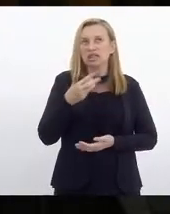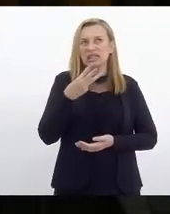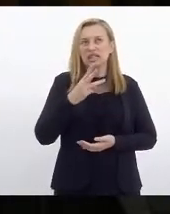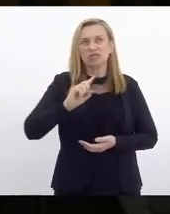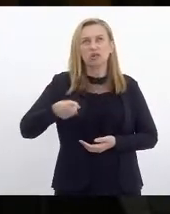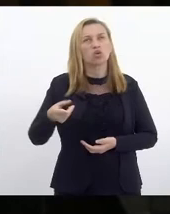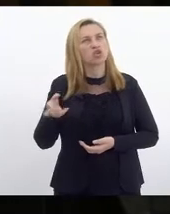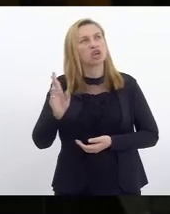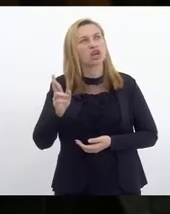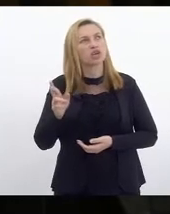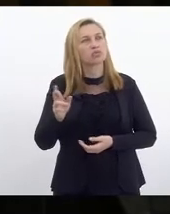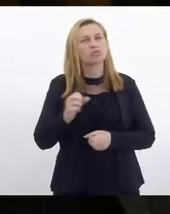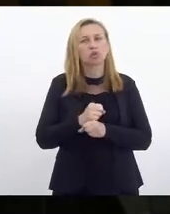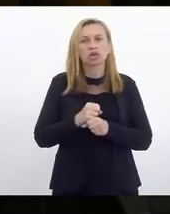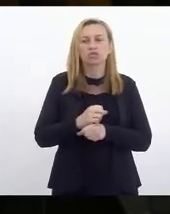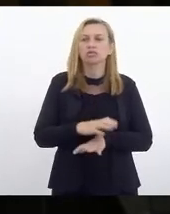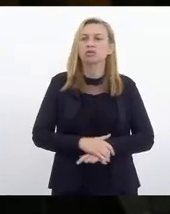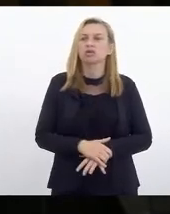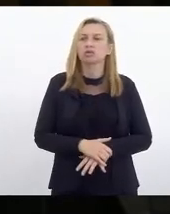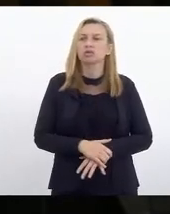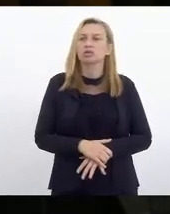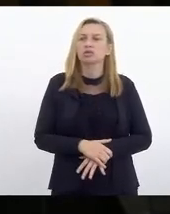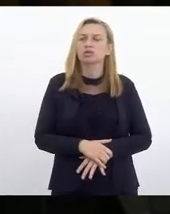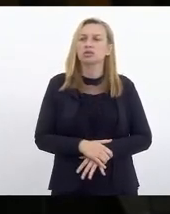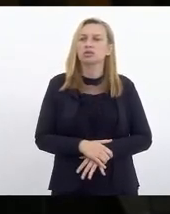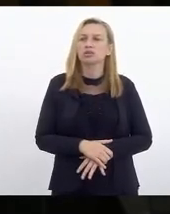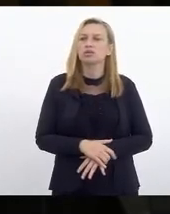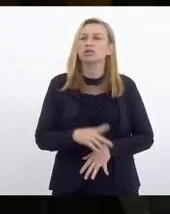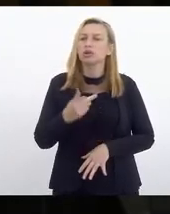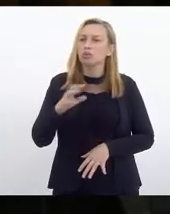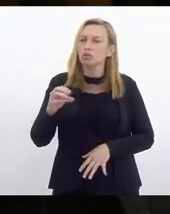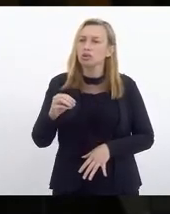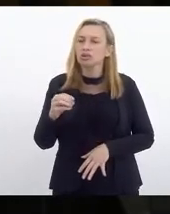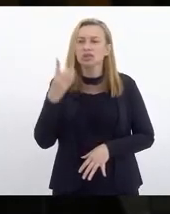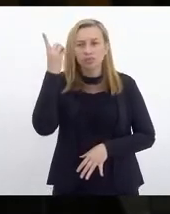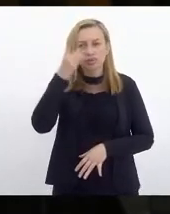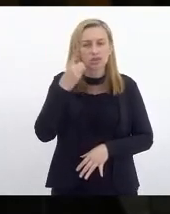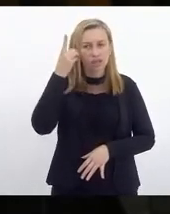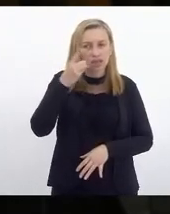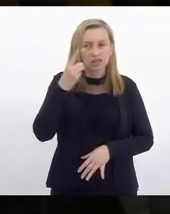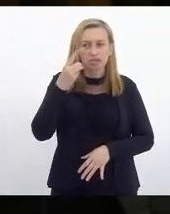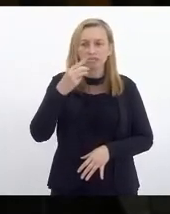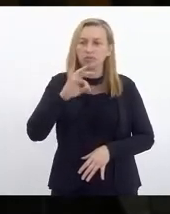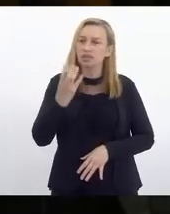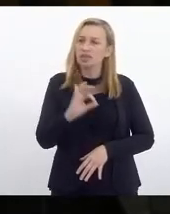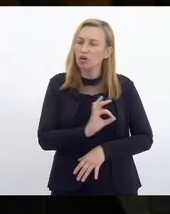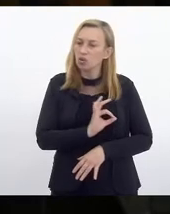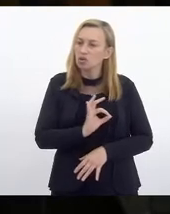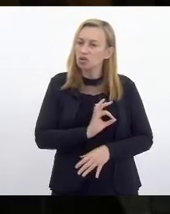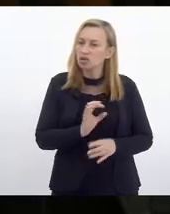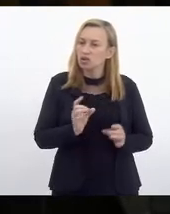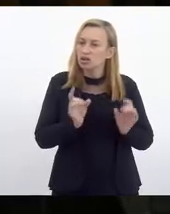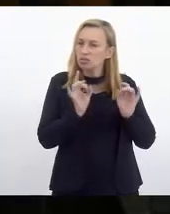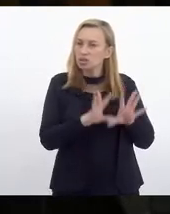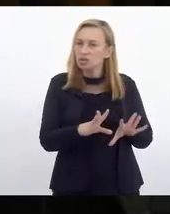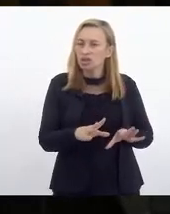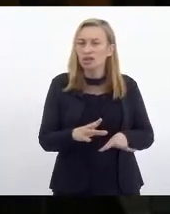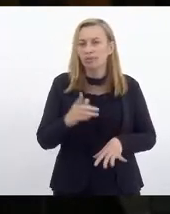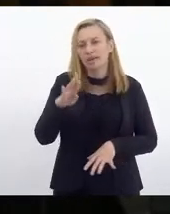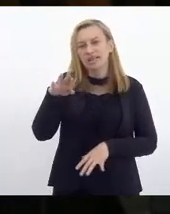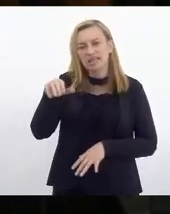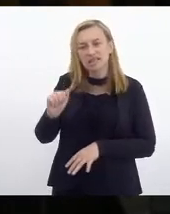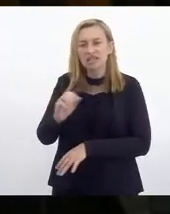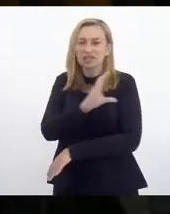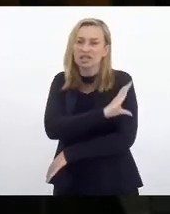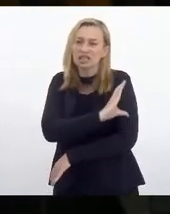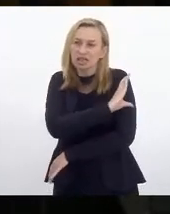bilhões de reais por ano. Como algum poço, deputada Marta Rocha, fosse abandonado. A bacia de Campos toda, que a